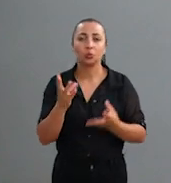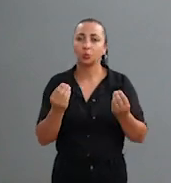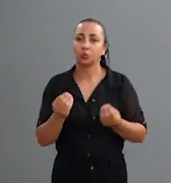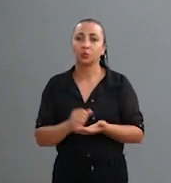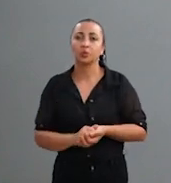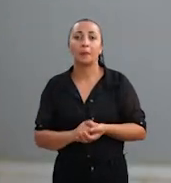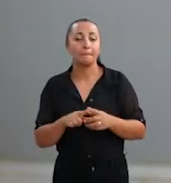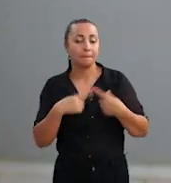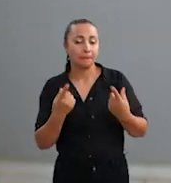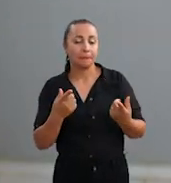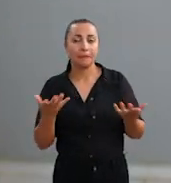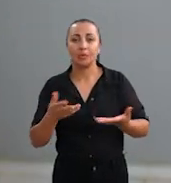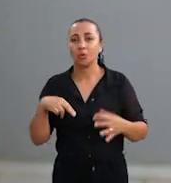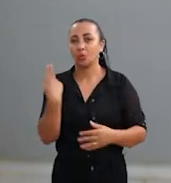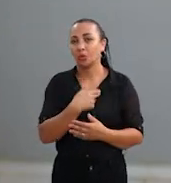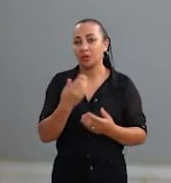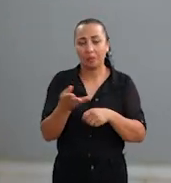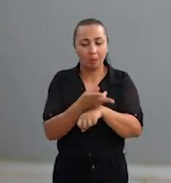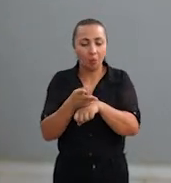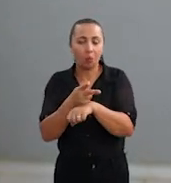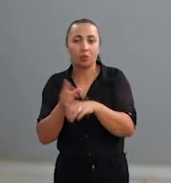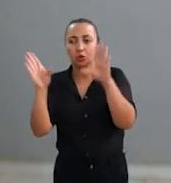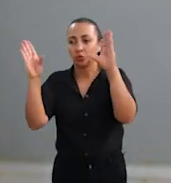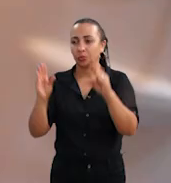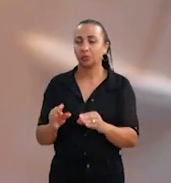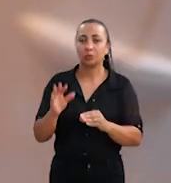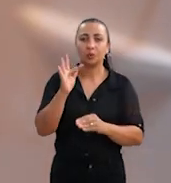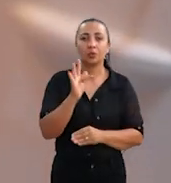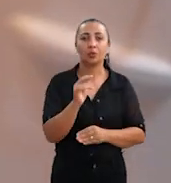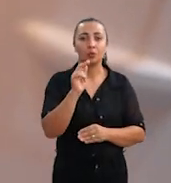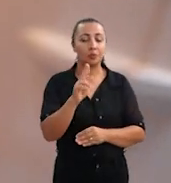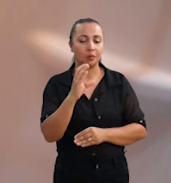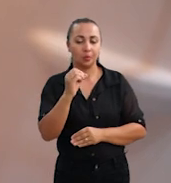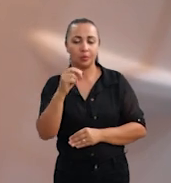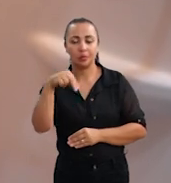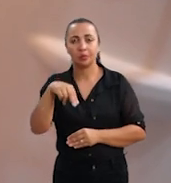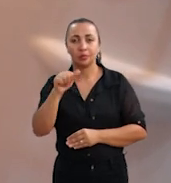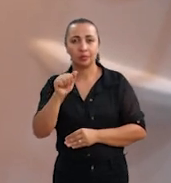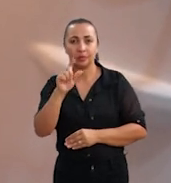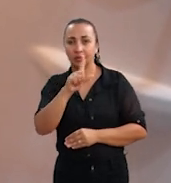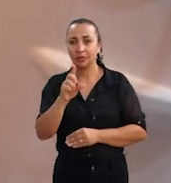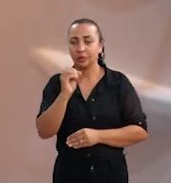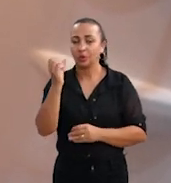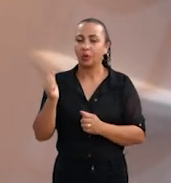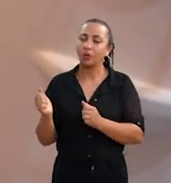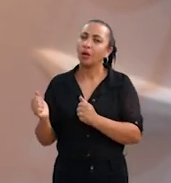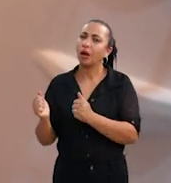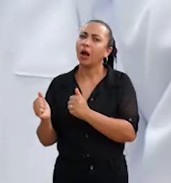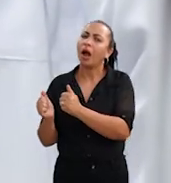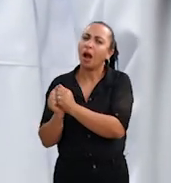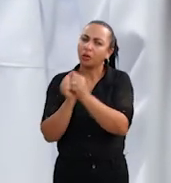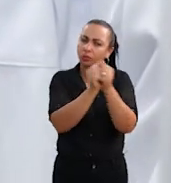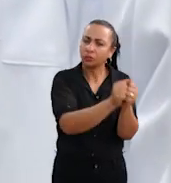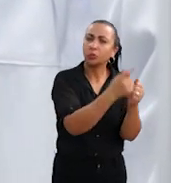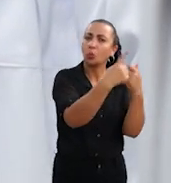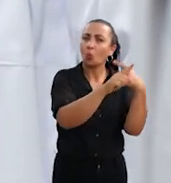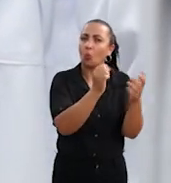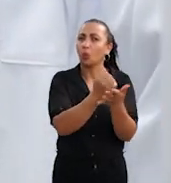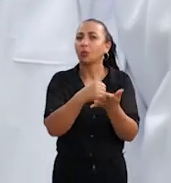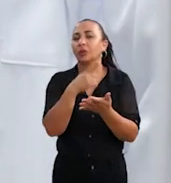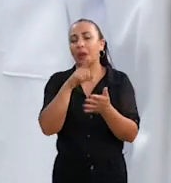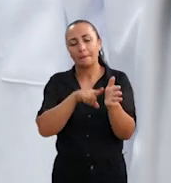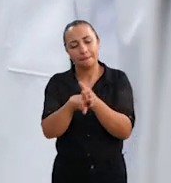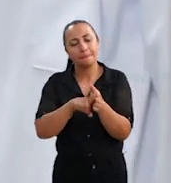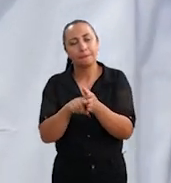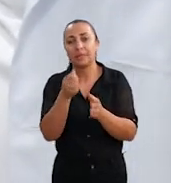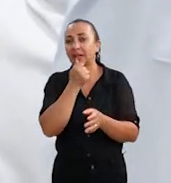o glucantime. E agora a gente está tentando diminuir o fluconazol associando a uma outra droga. É uma pesquisa, está